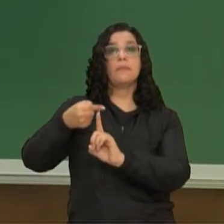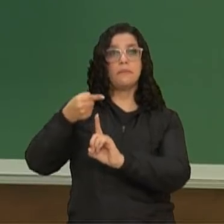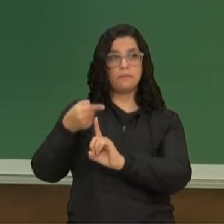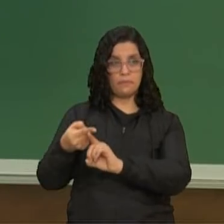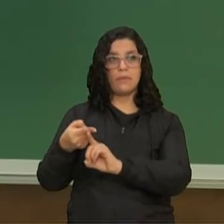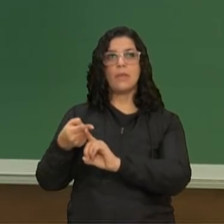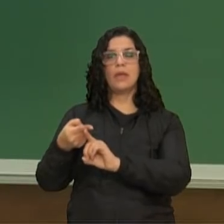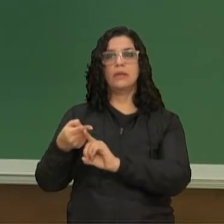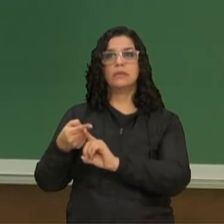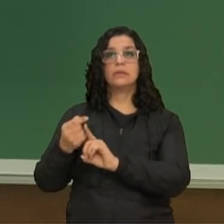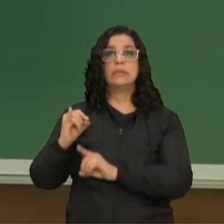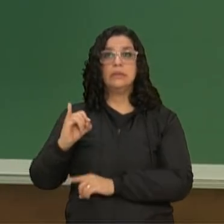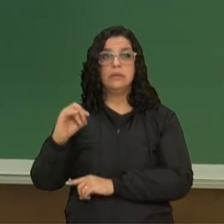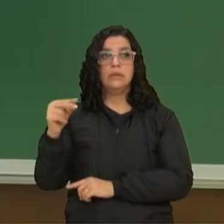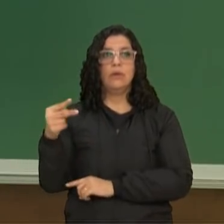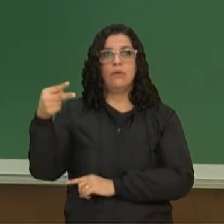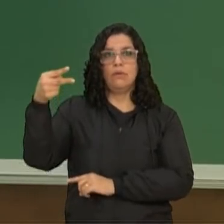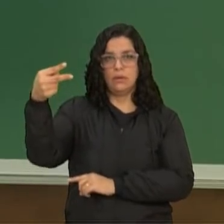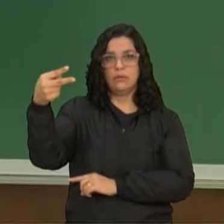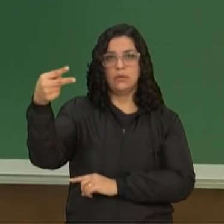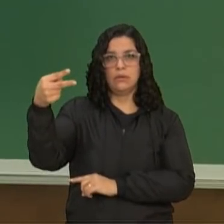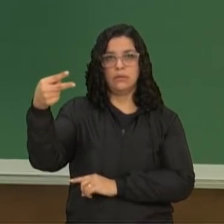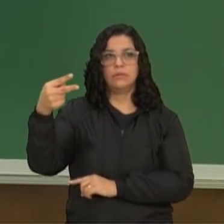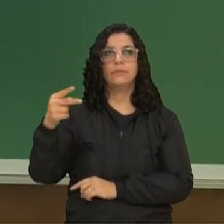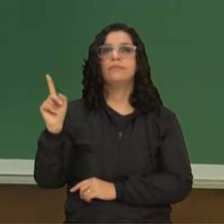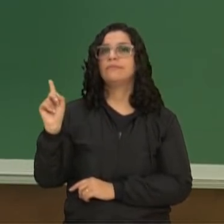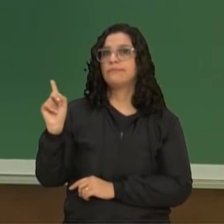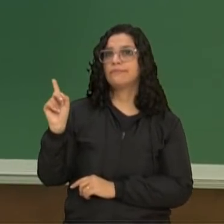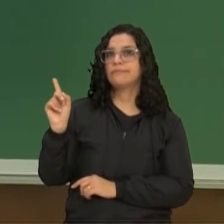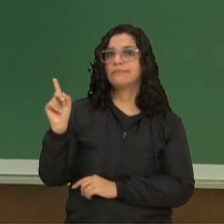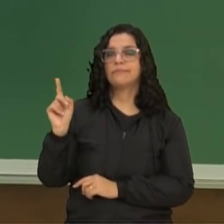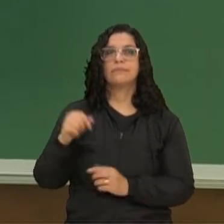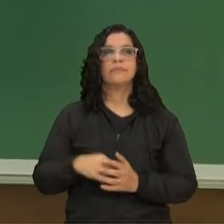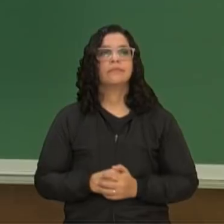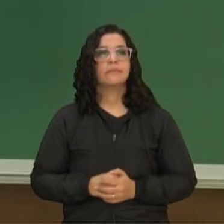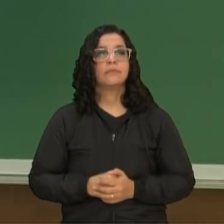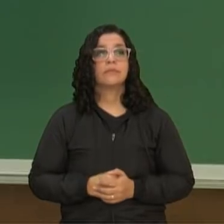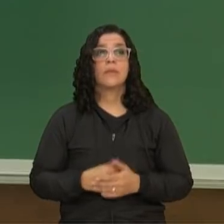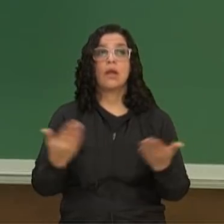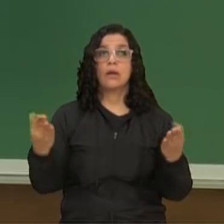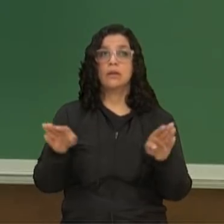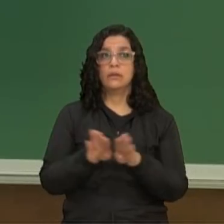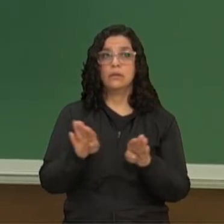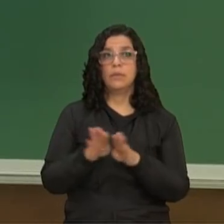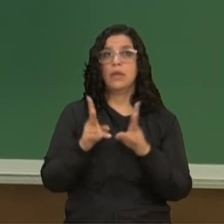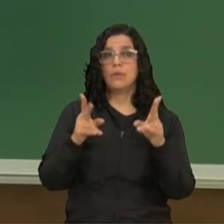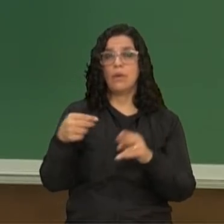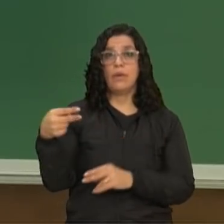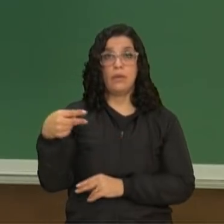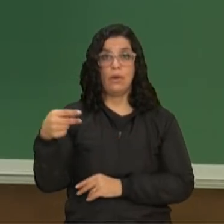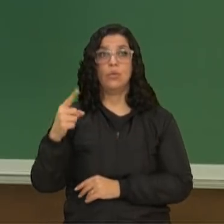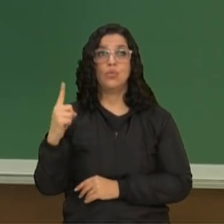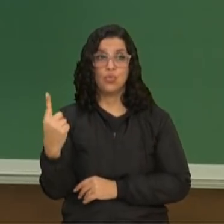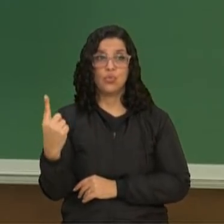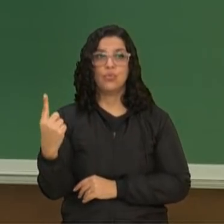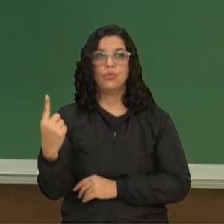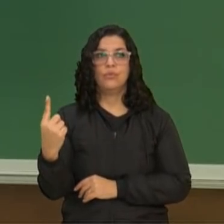segundo, mais o quadrado do segundo, que no caso i ao quadrado. 1 ao quadrado é